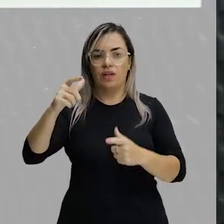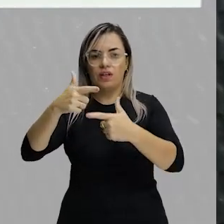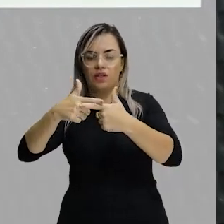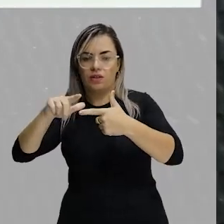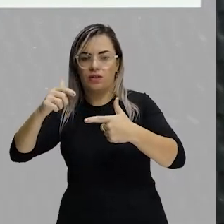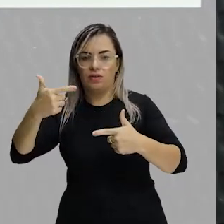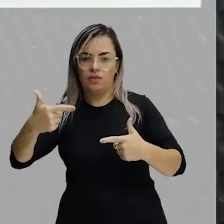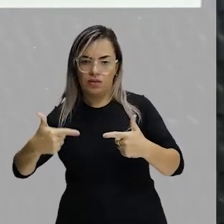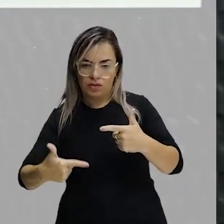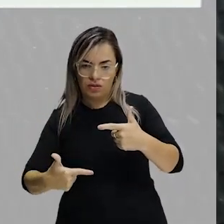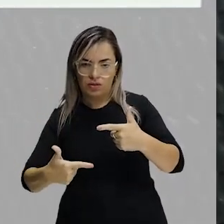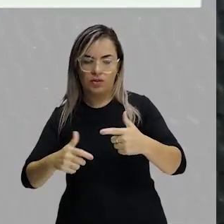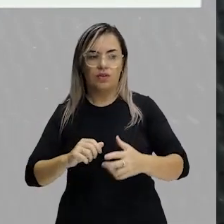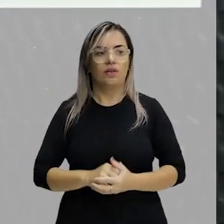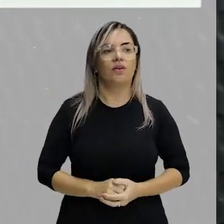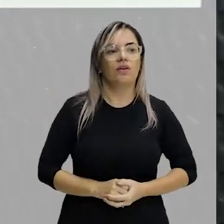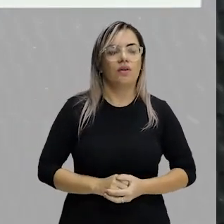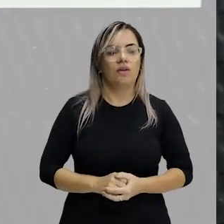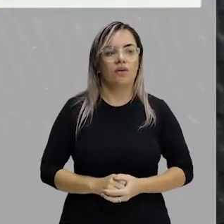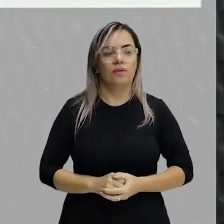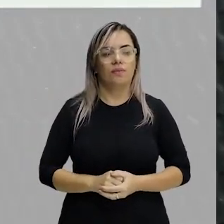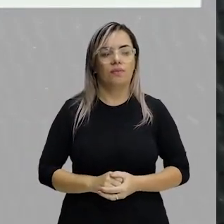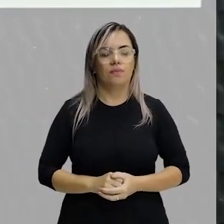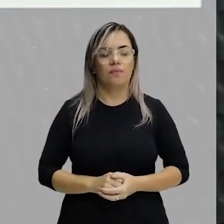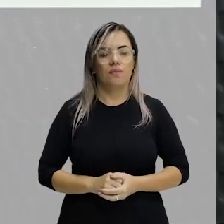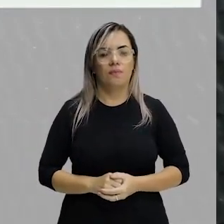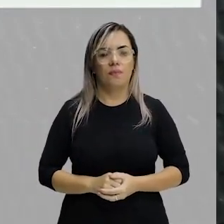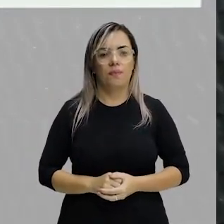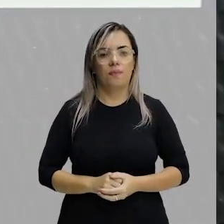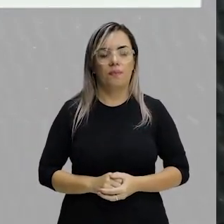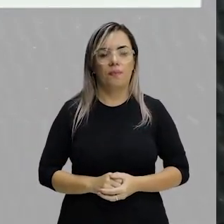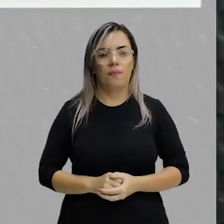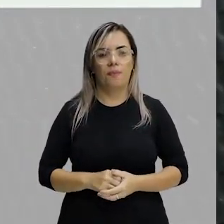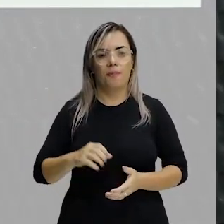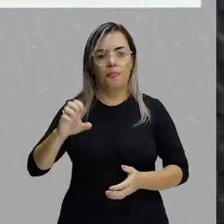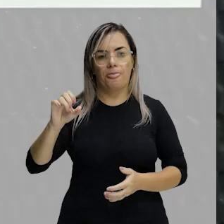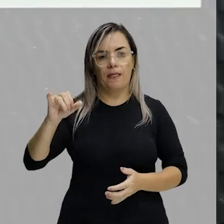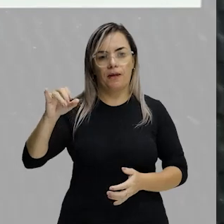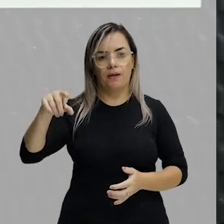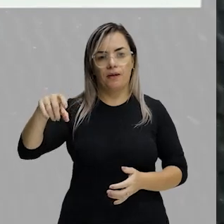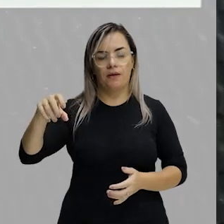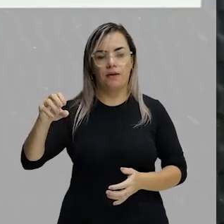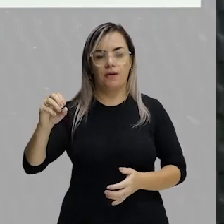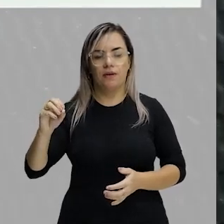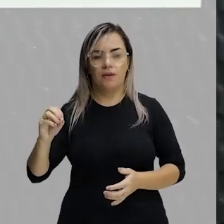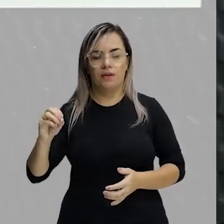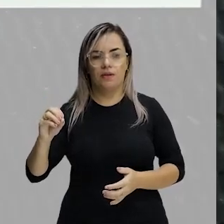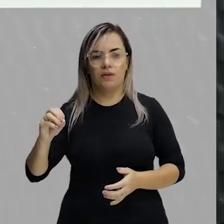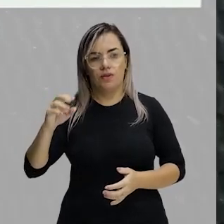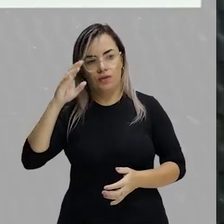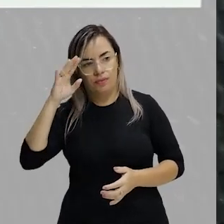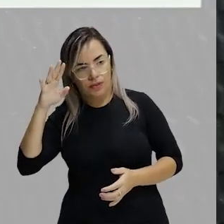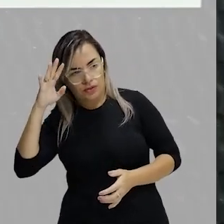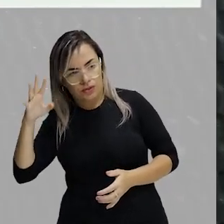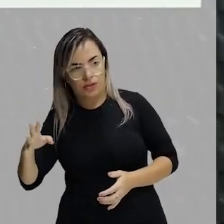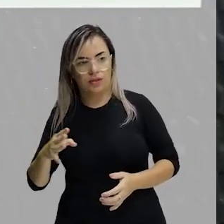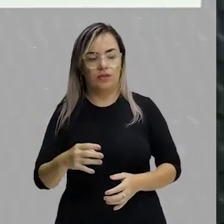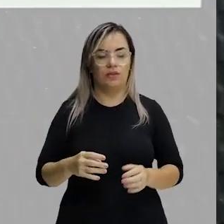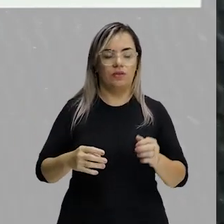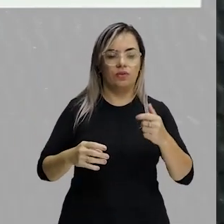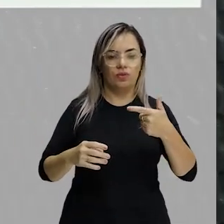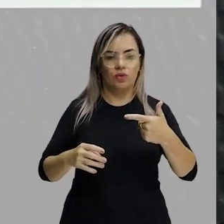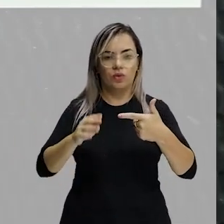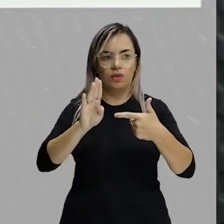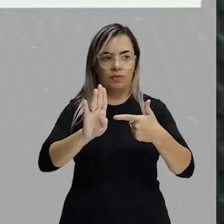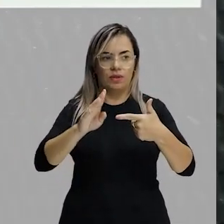imaginário é de 4. O eixo imaginário, turma, é 2B. 2B igual a 4. Se